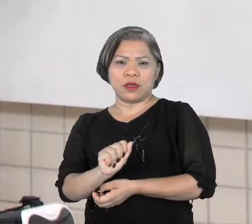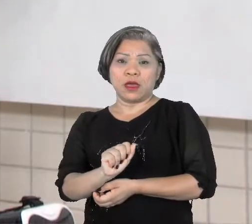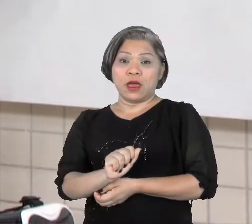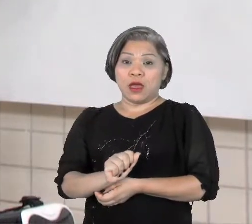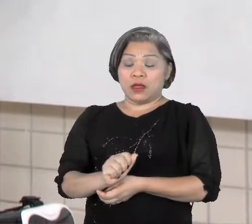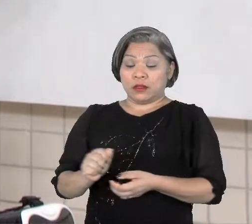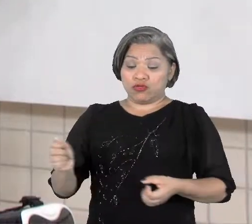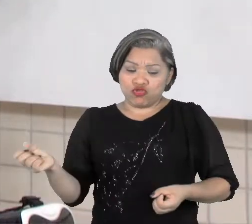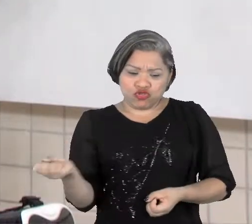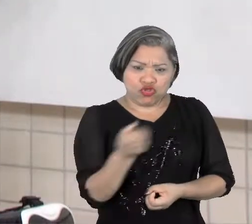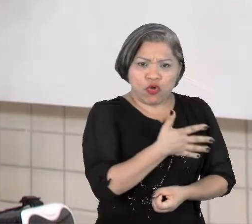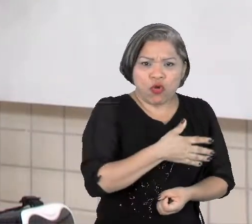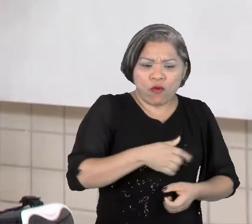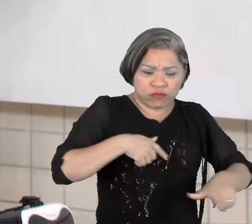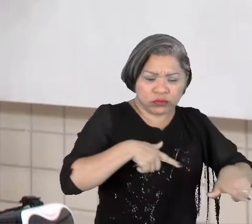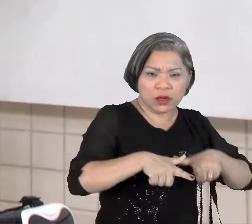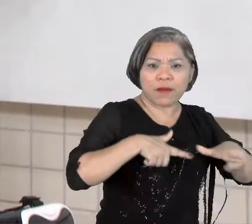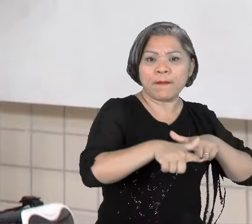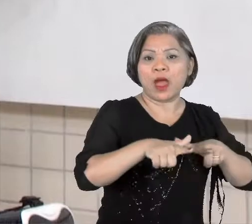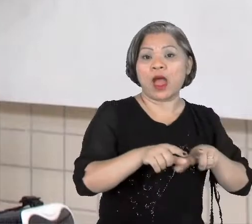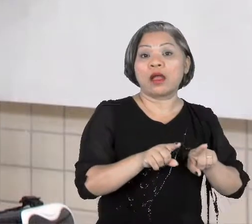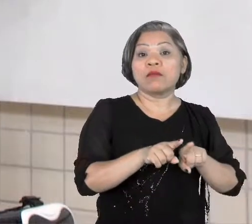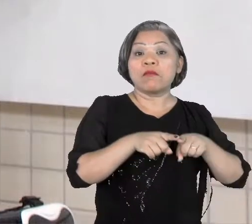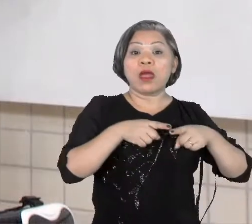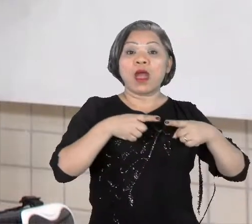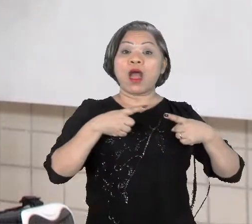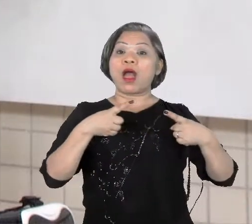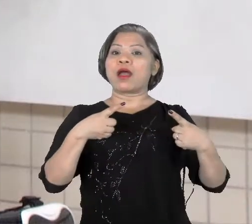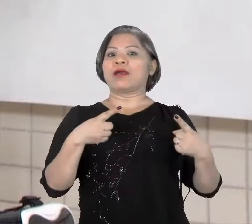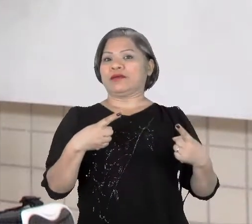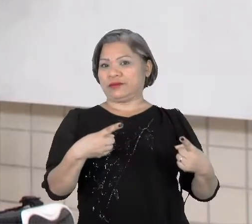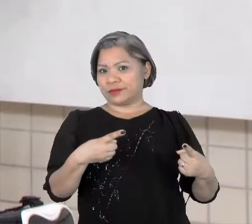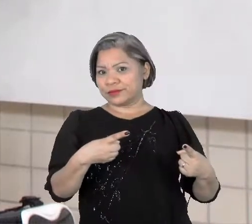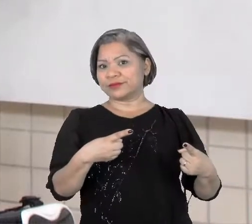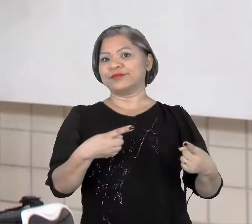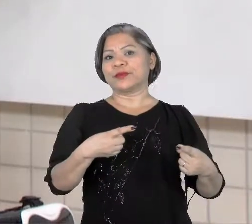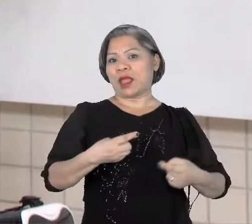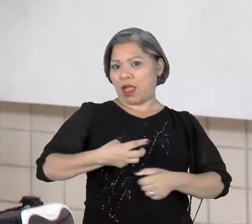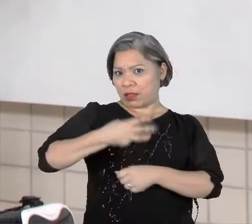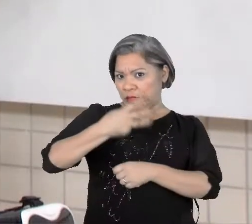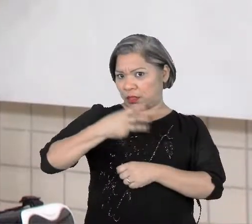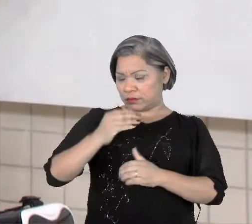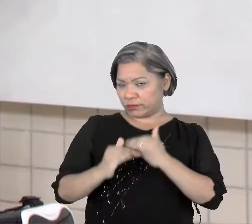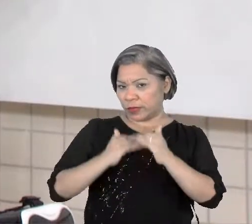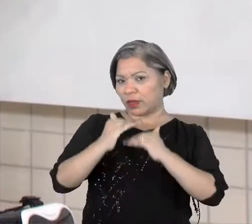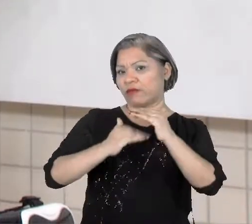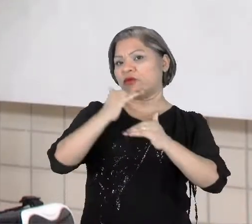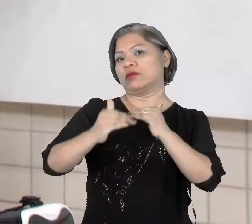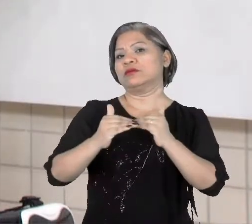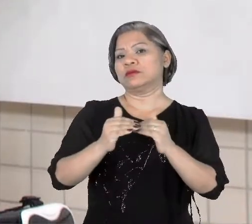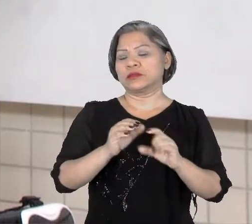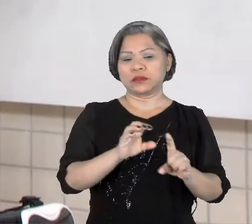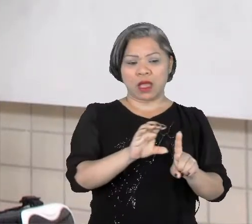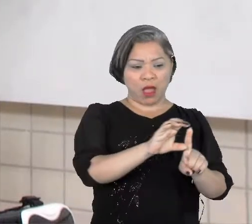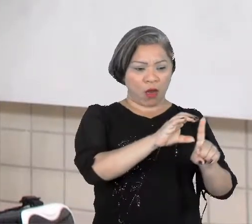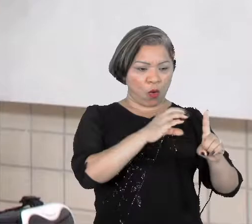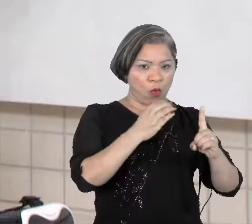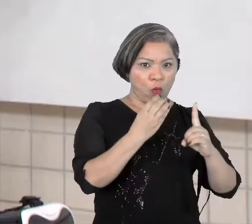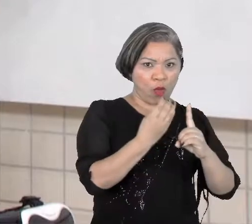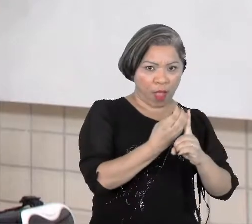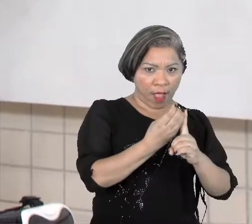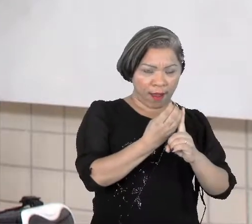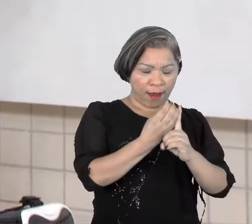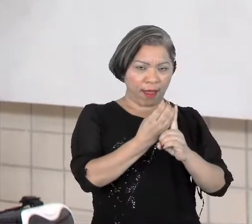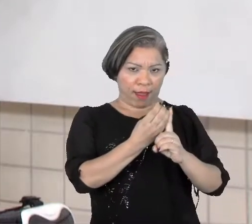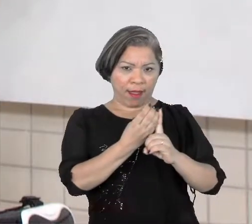ela distanciou muito mais as classes sociais. As pessoas,